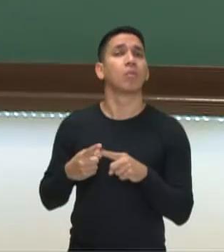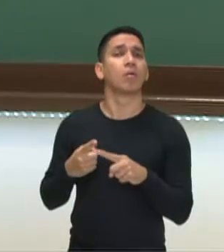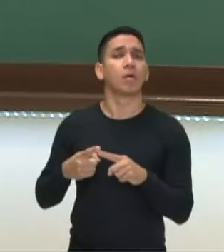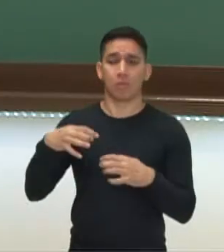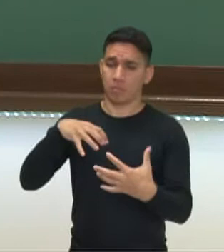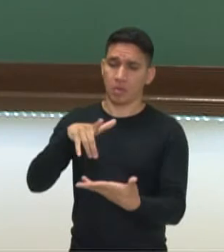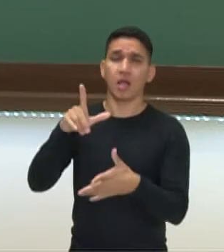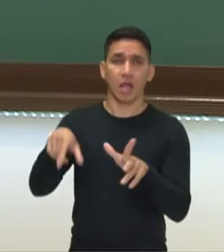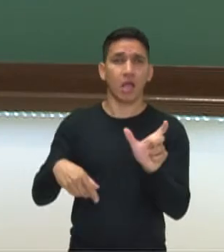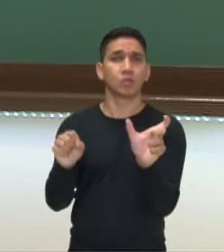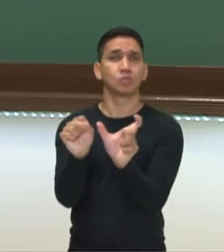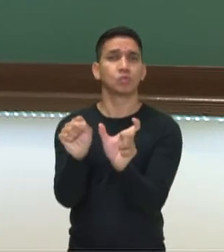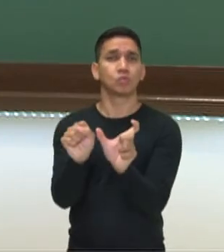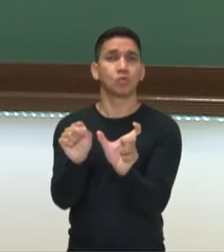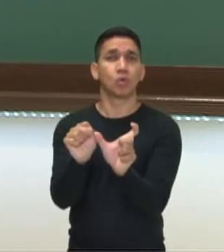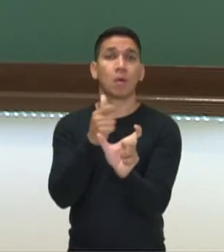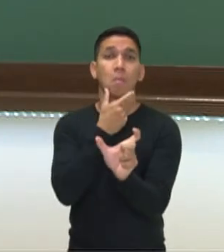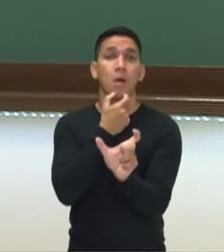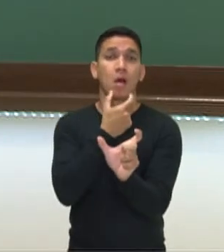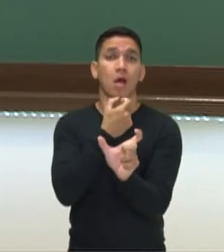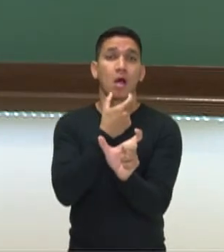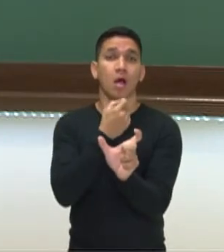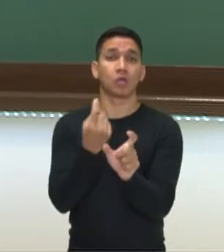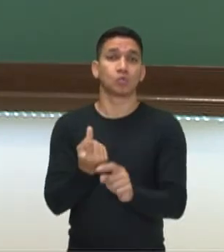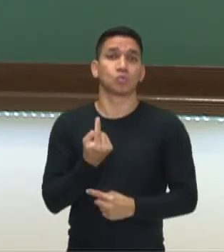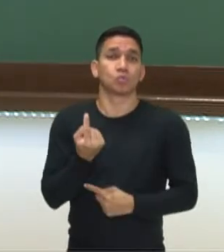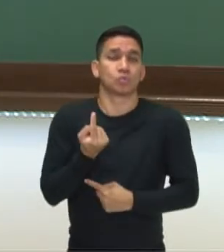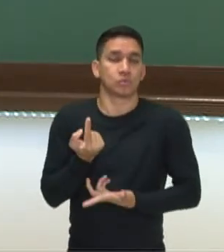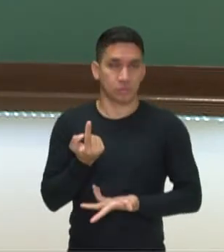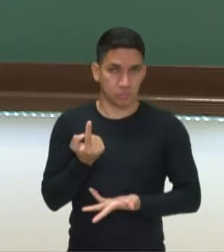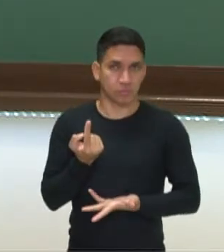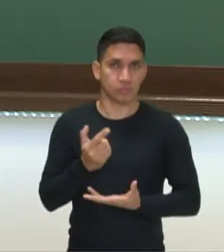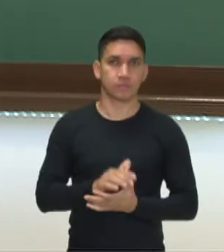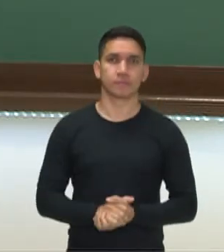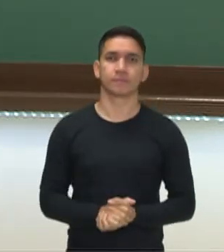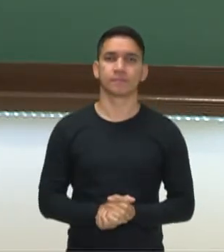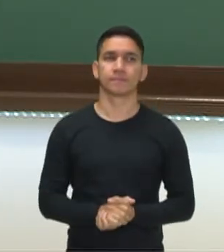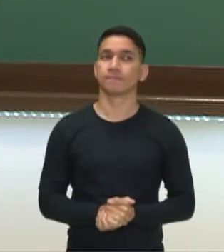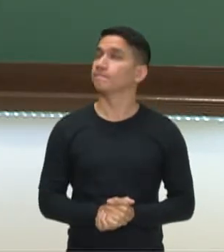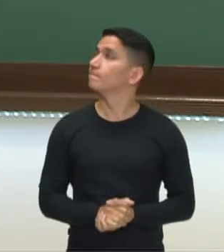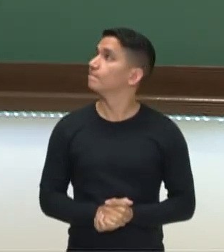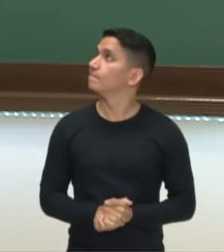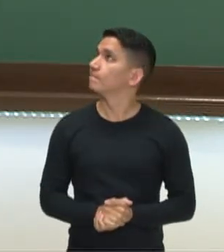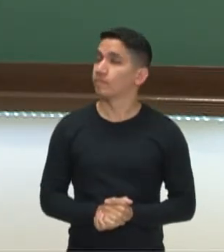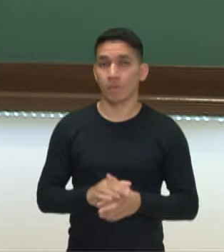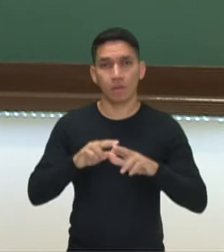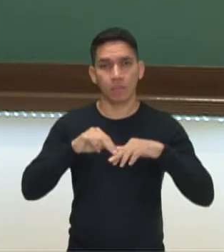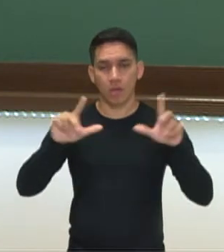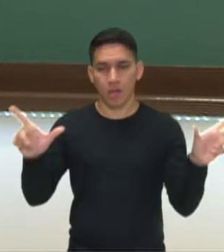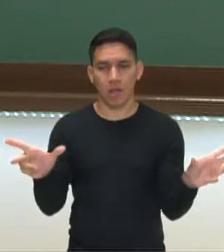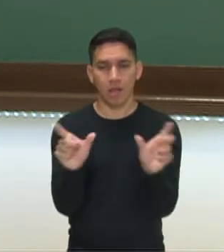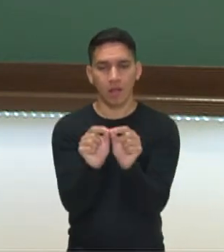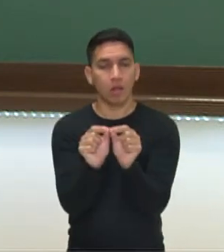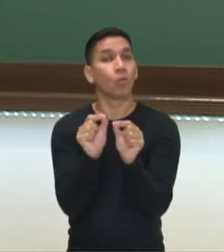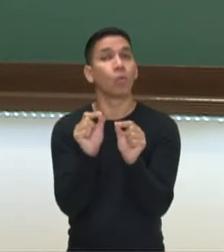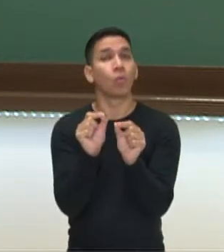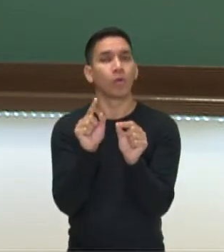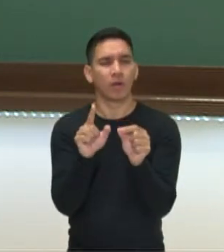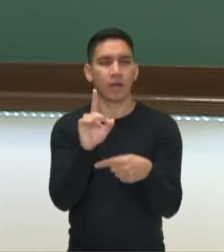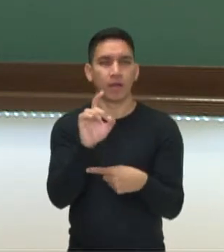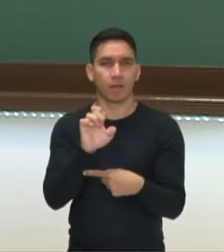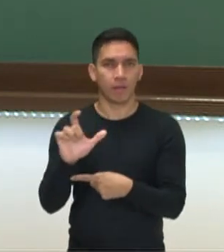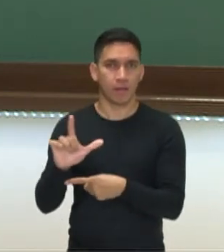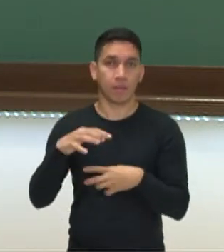é um substantivo masculino singular. Então, ó, a junção aqui, a contração del